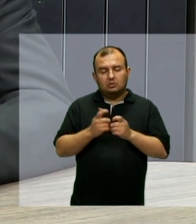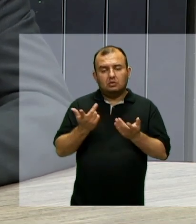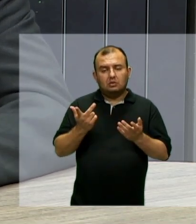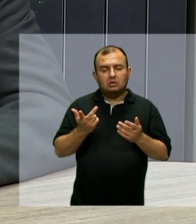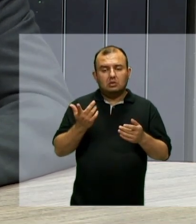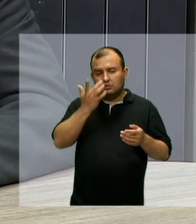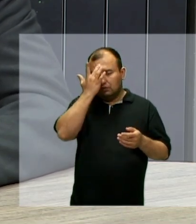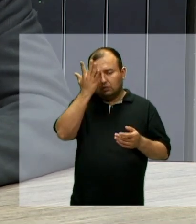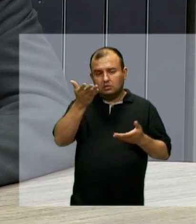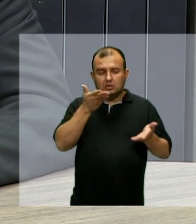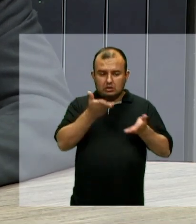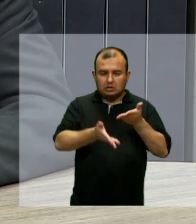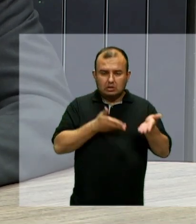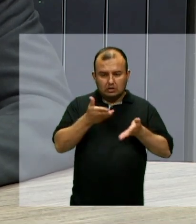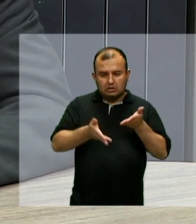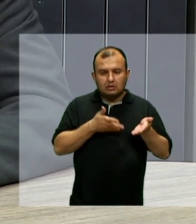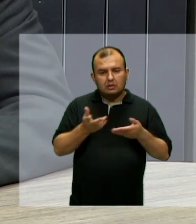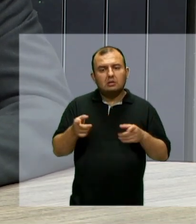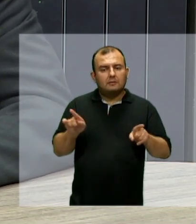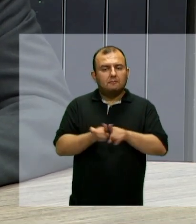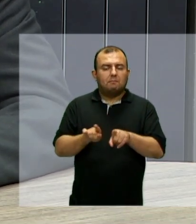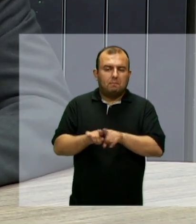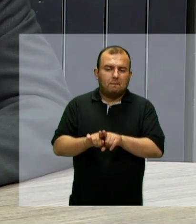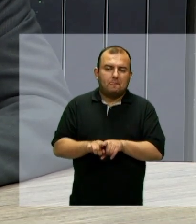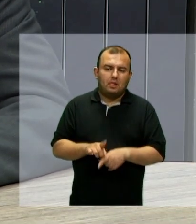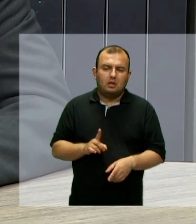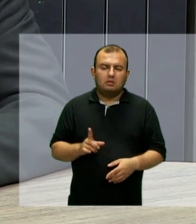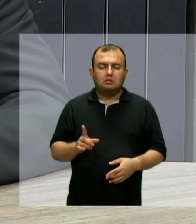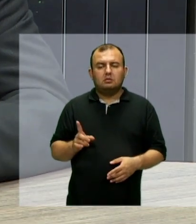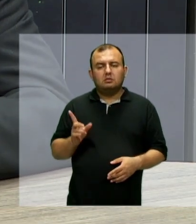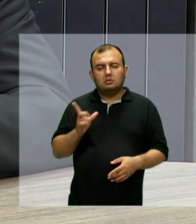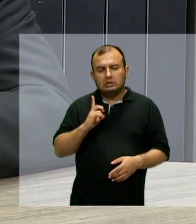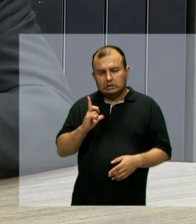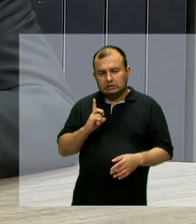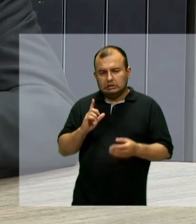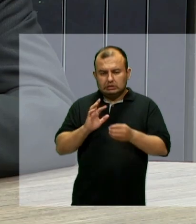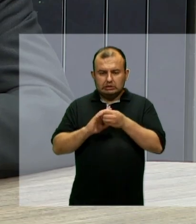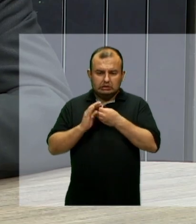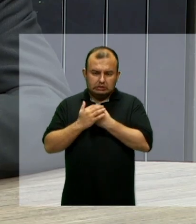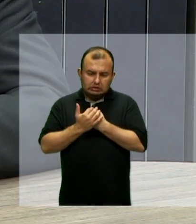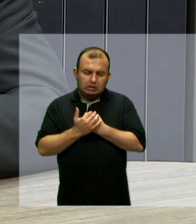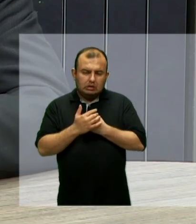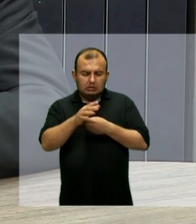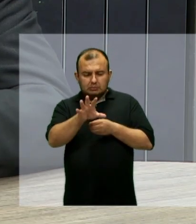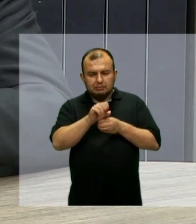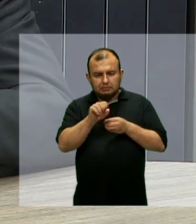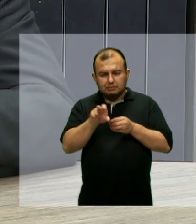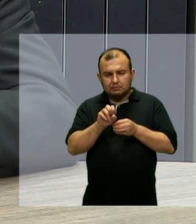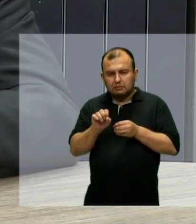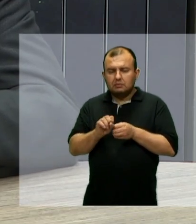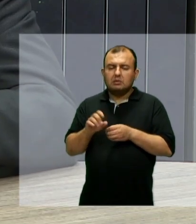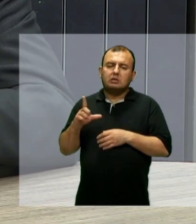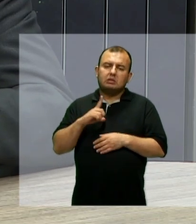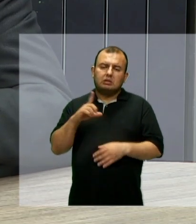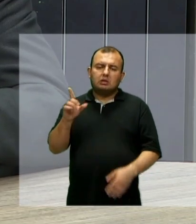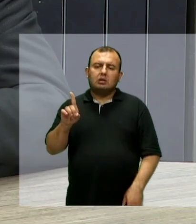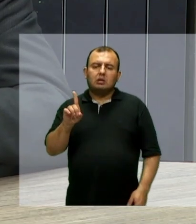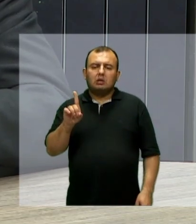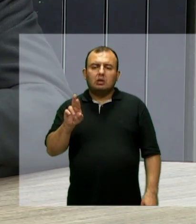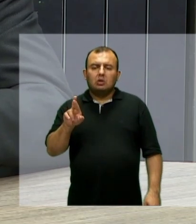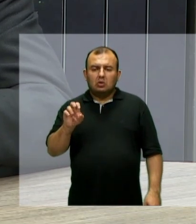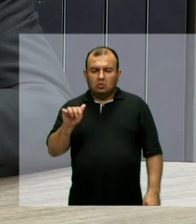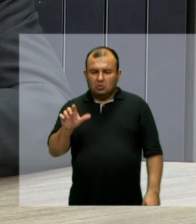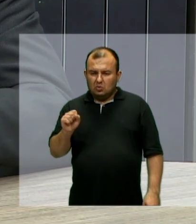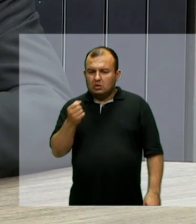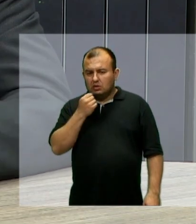facilitando esse tratamento. Além disso, nós temos aí as células, existem alguns receptores especiais, existem drogas que atuam